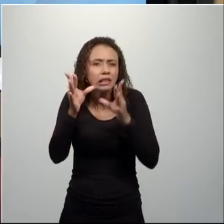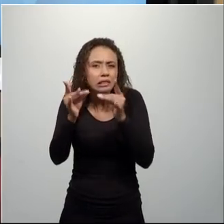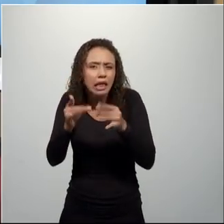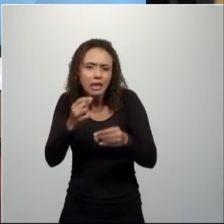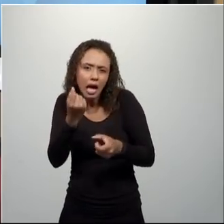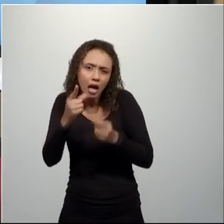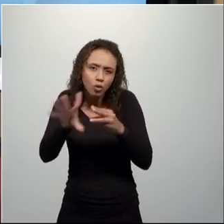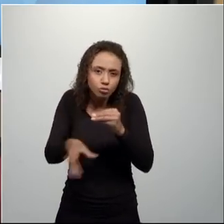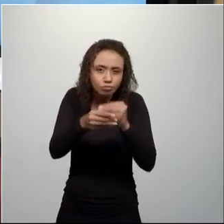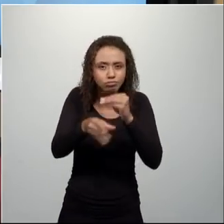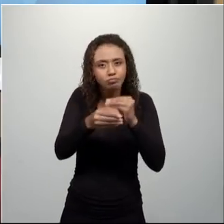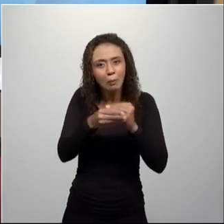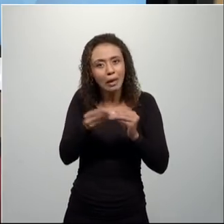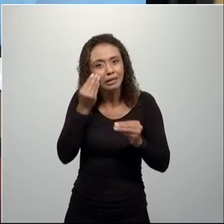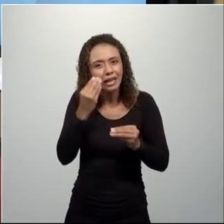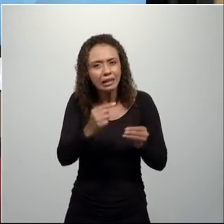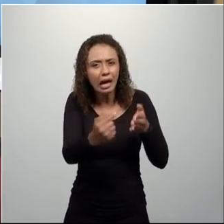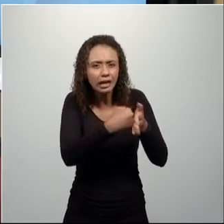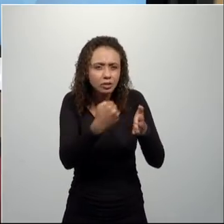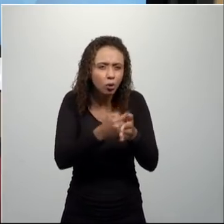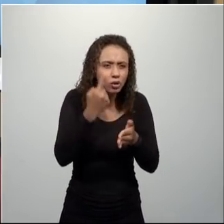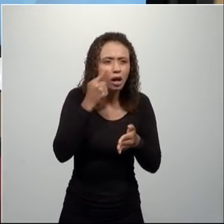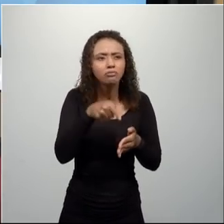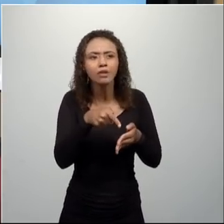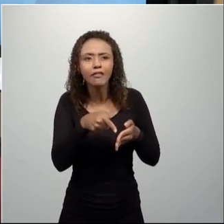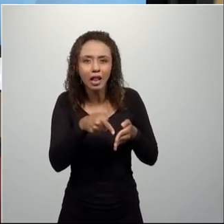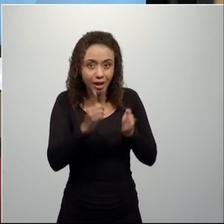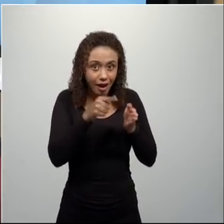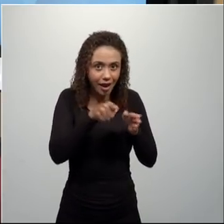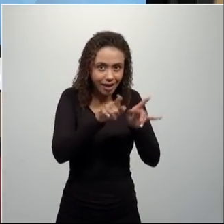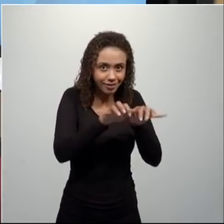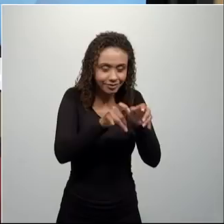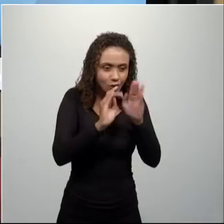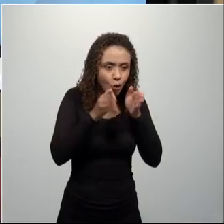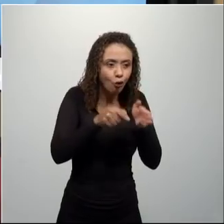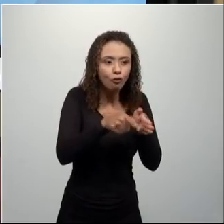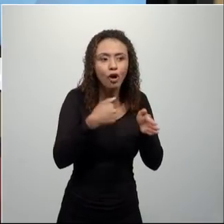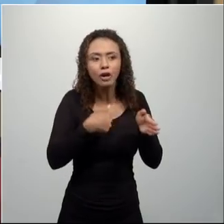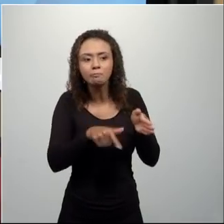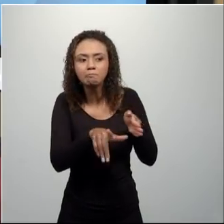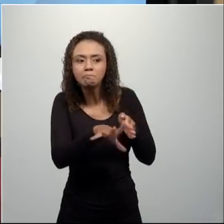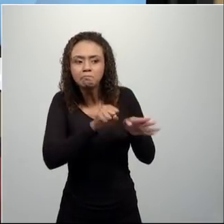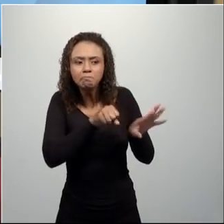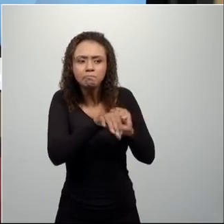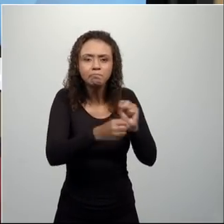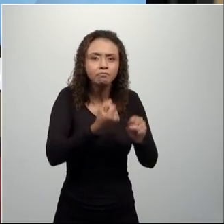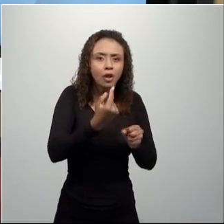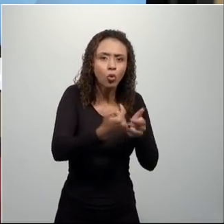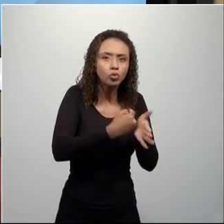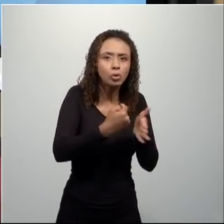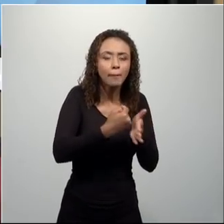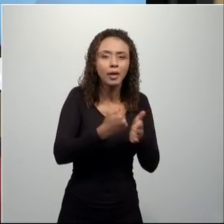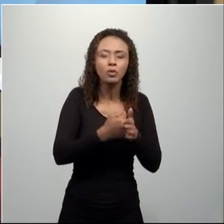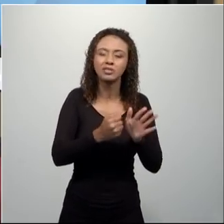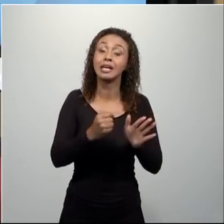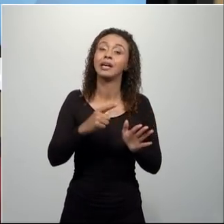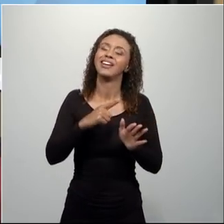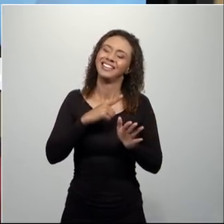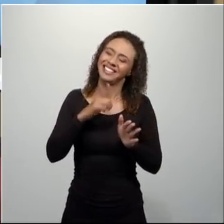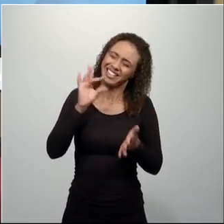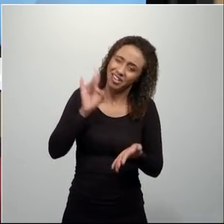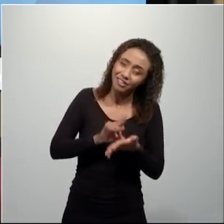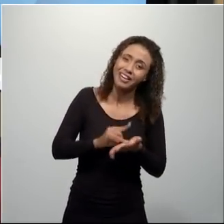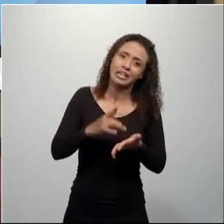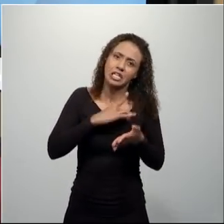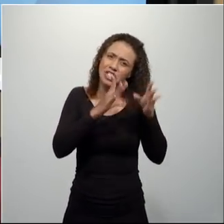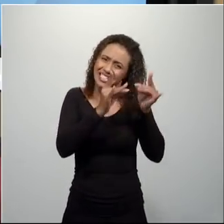responda a algumas das perguntas que eu cheguei no fórum enfim de uma forma geral têm um processo um pouco mais detalhado